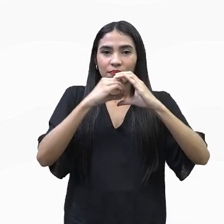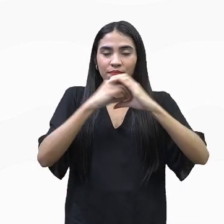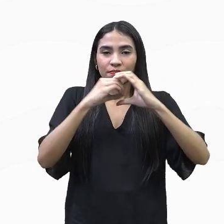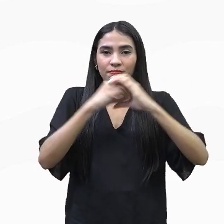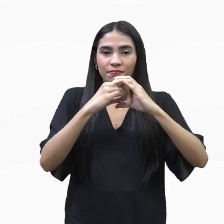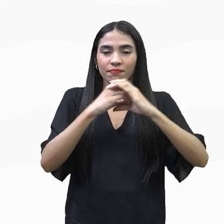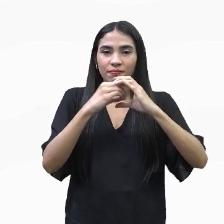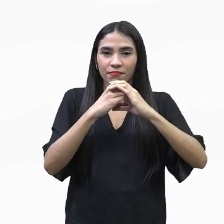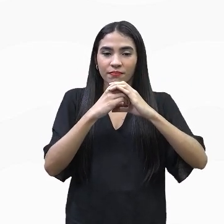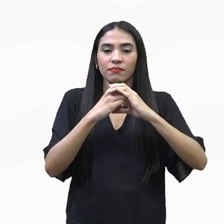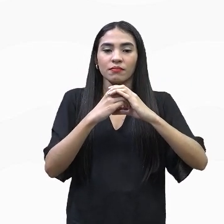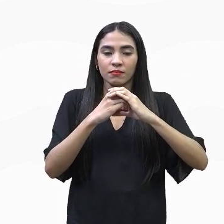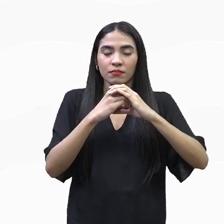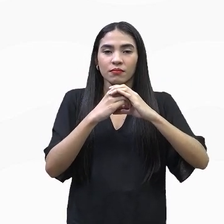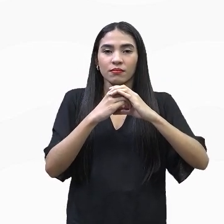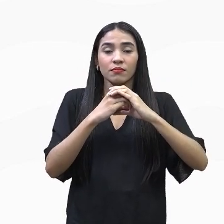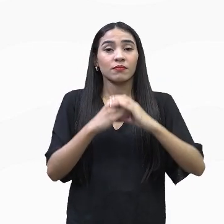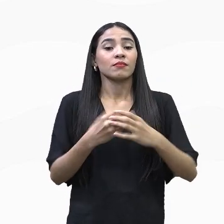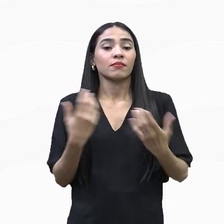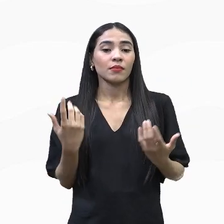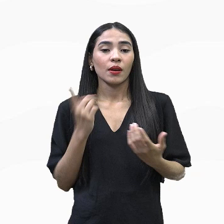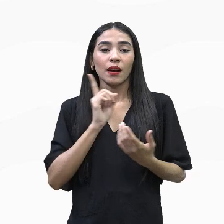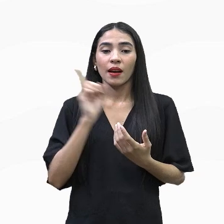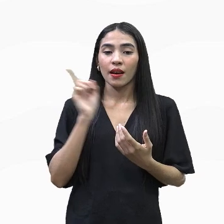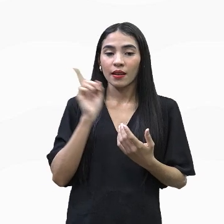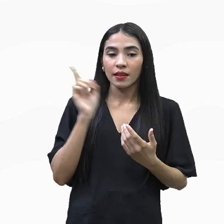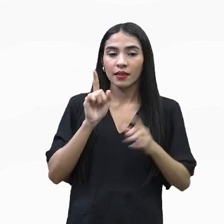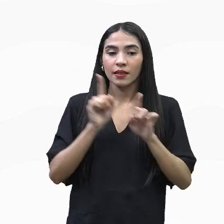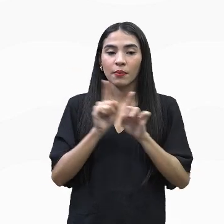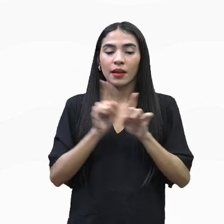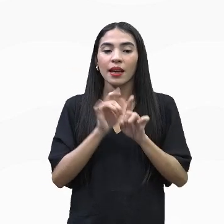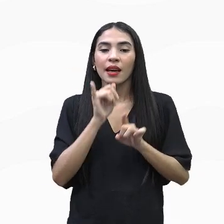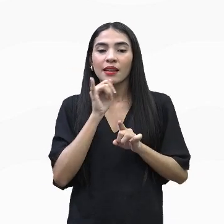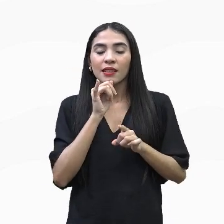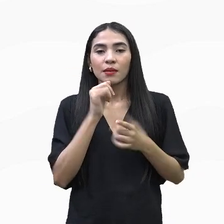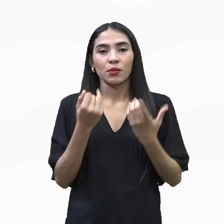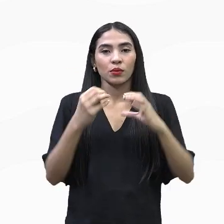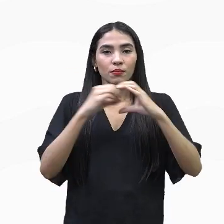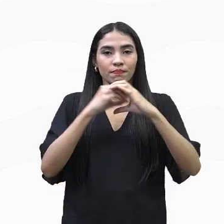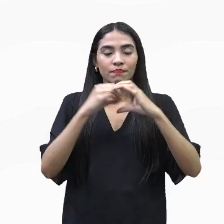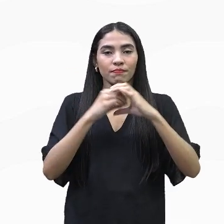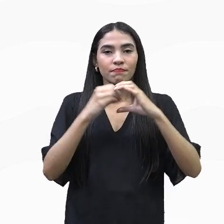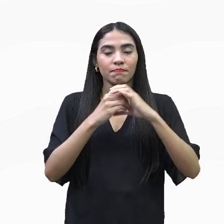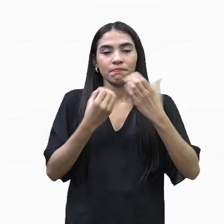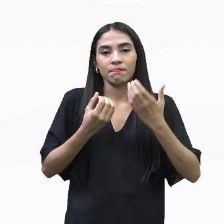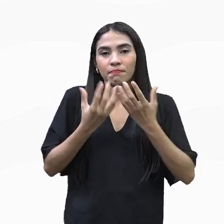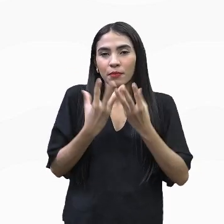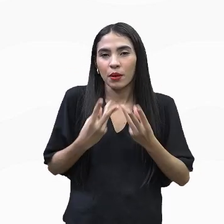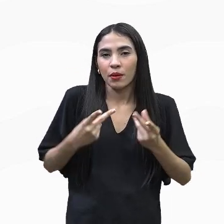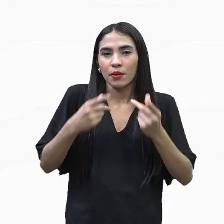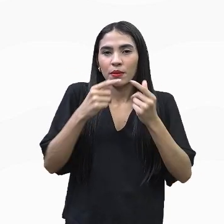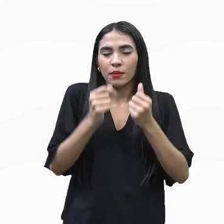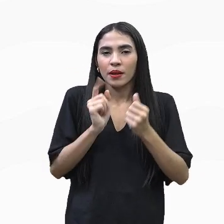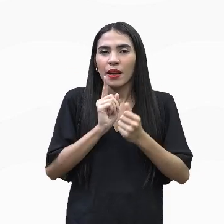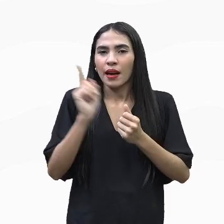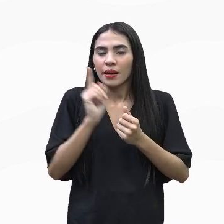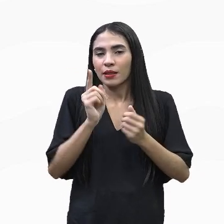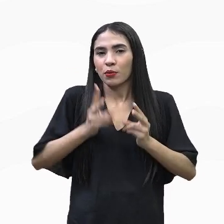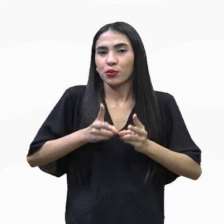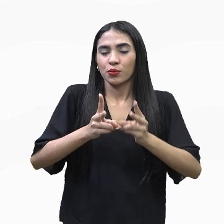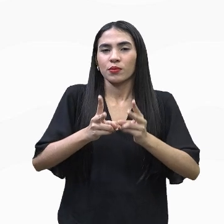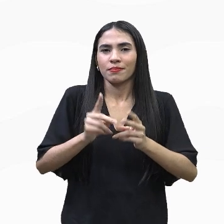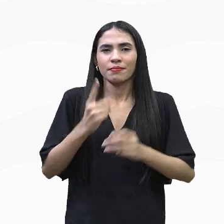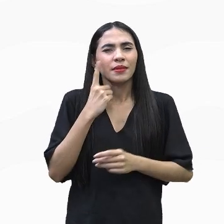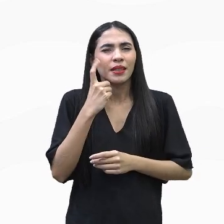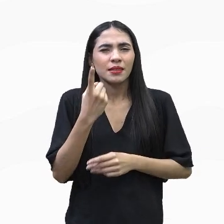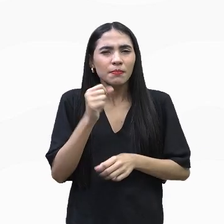de células, e por elas não morrerem quando deveriam. Interessante isso, né? Vocês já